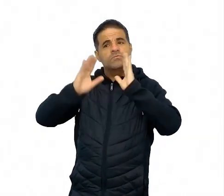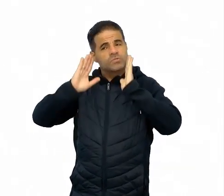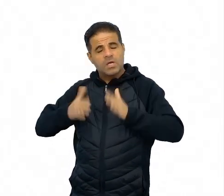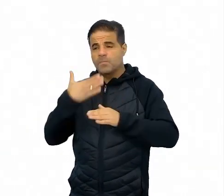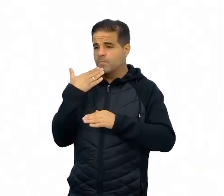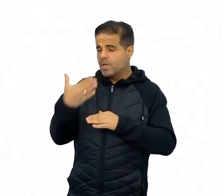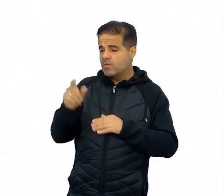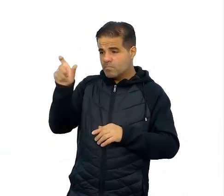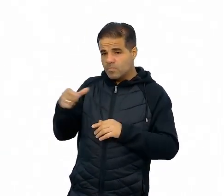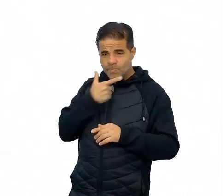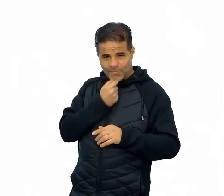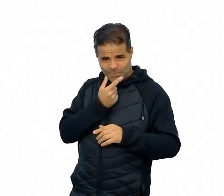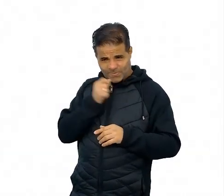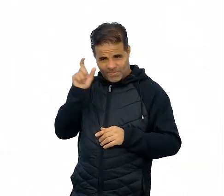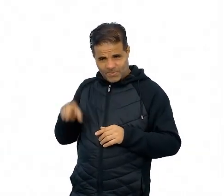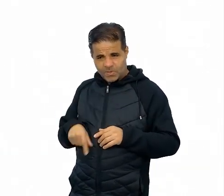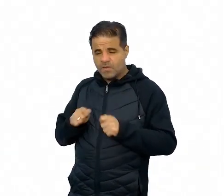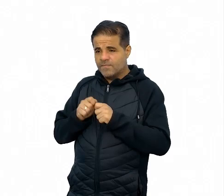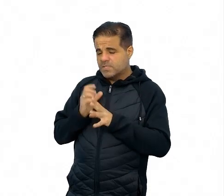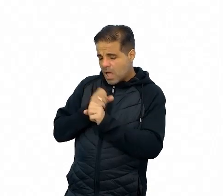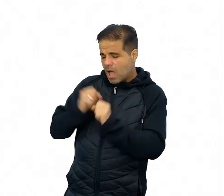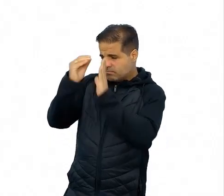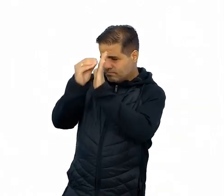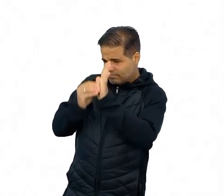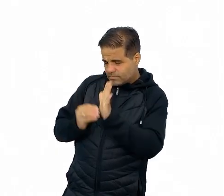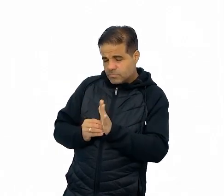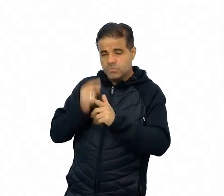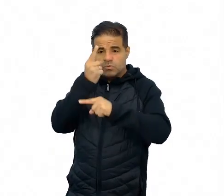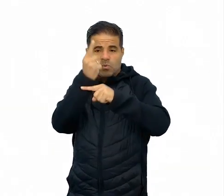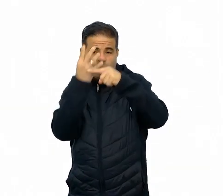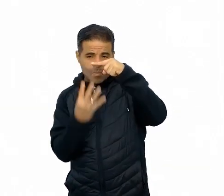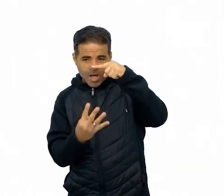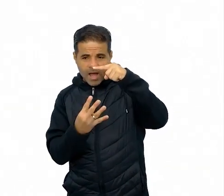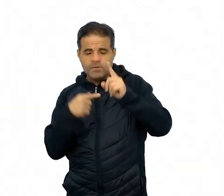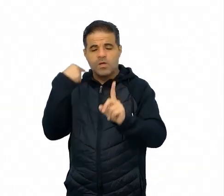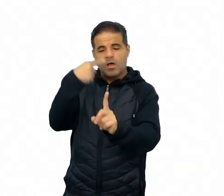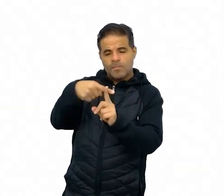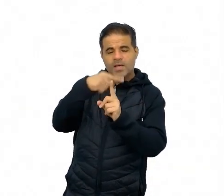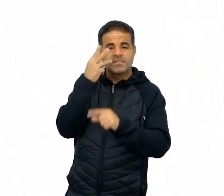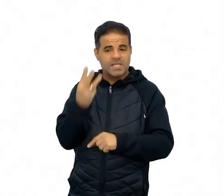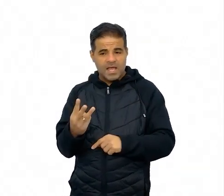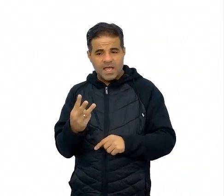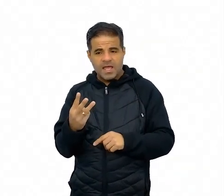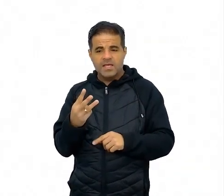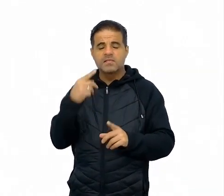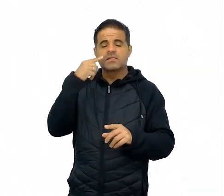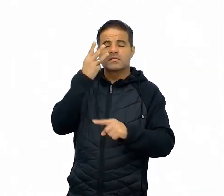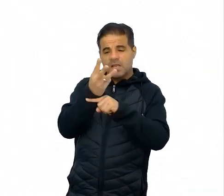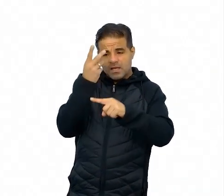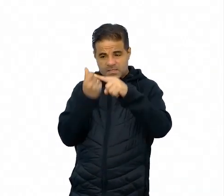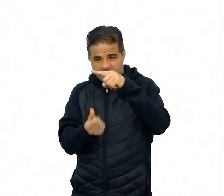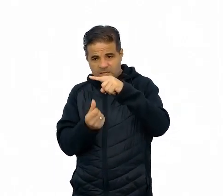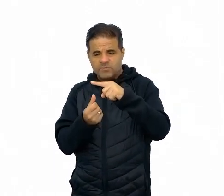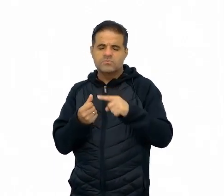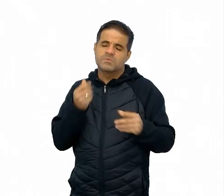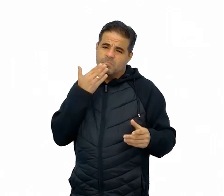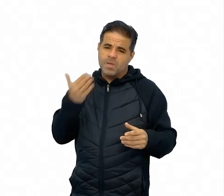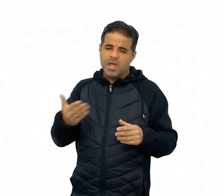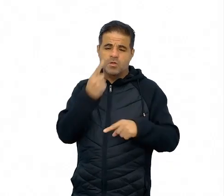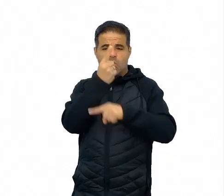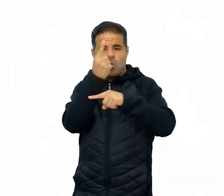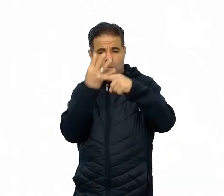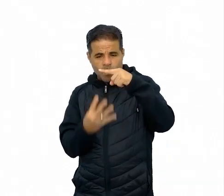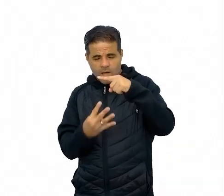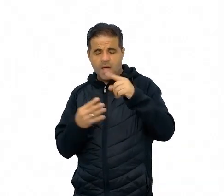pede para o menino fazer a adição de 1/4 mais 3/6, né?